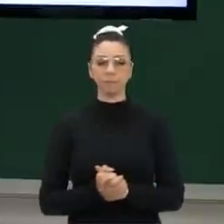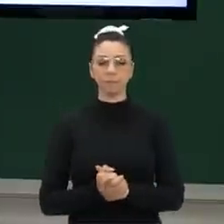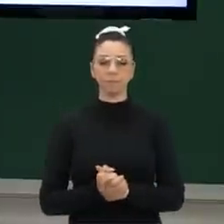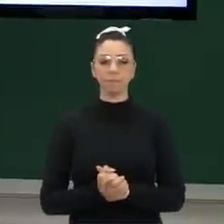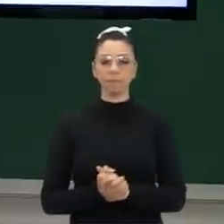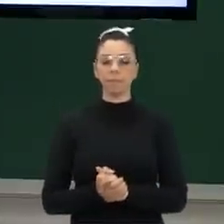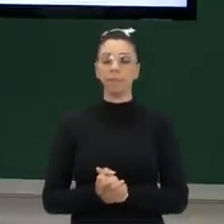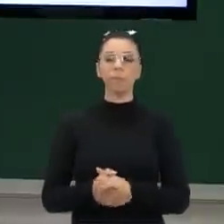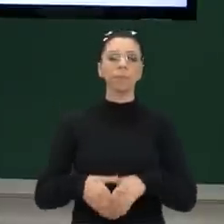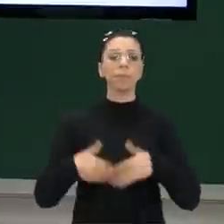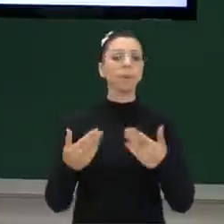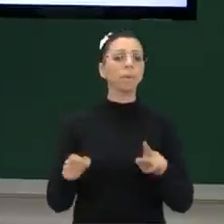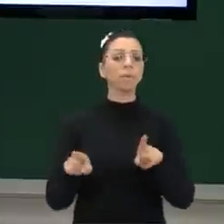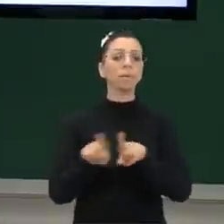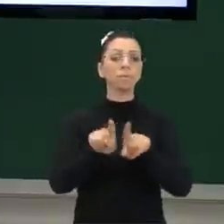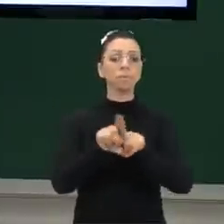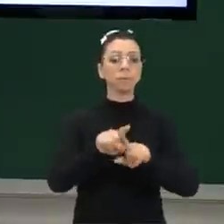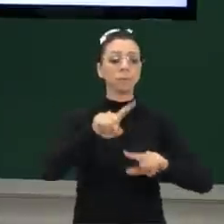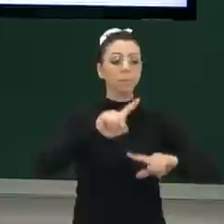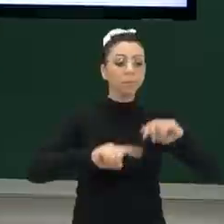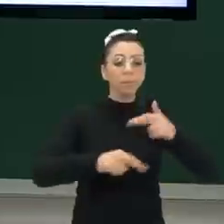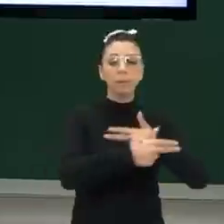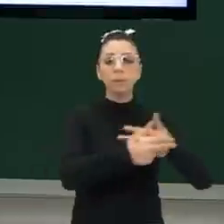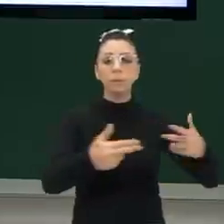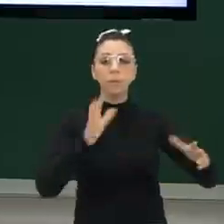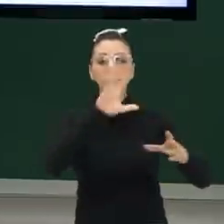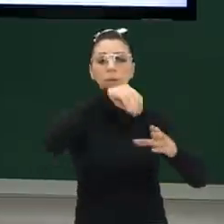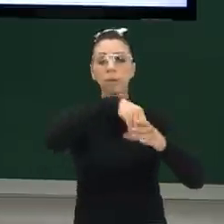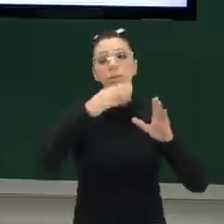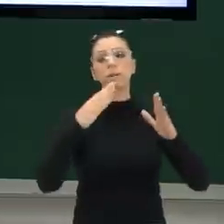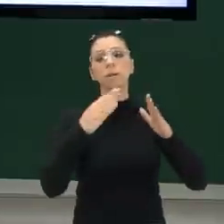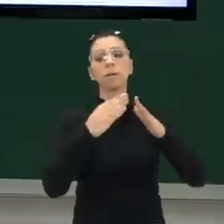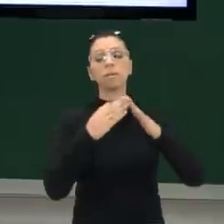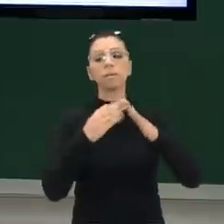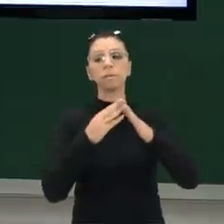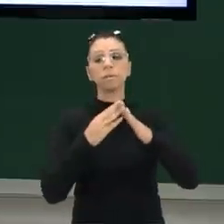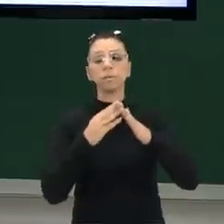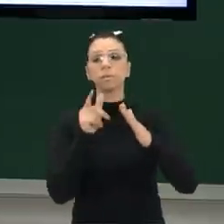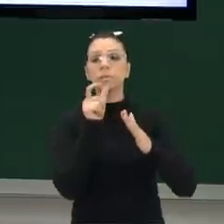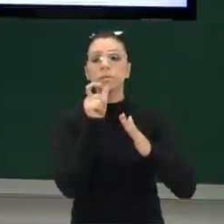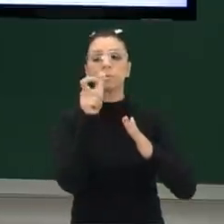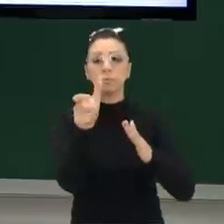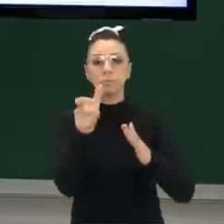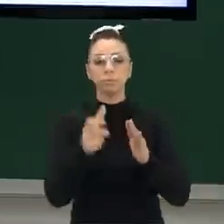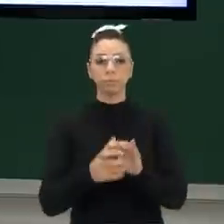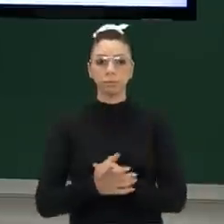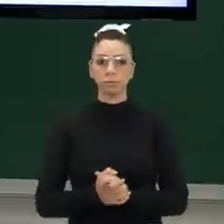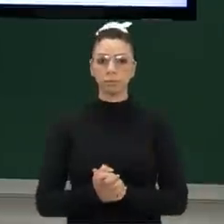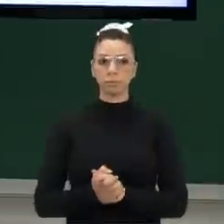ela citou que tem na casa dela? Olha só, ela disse que tem